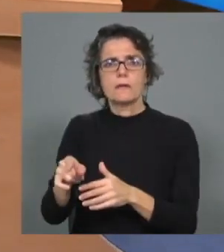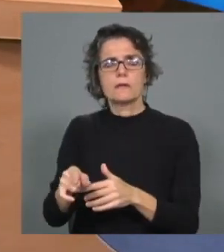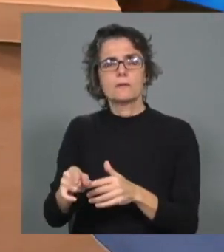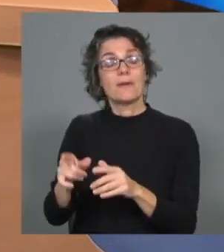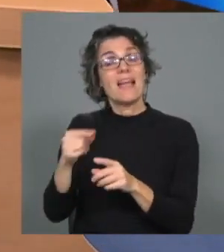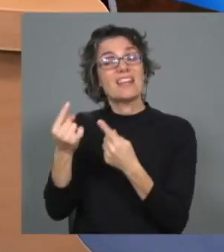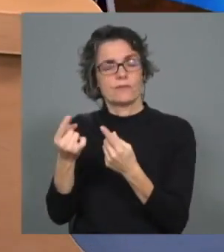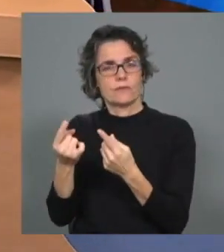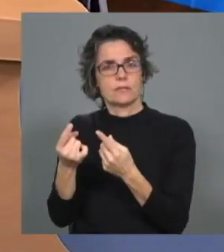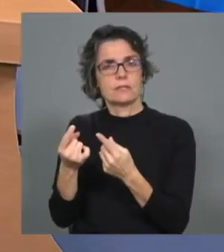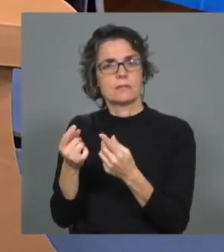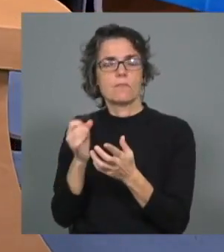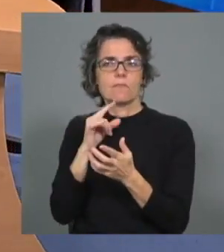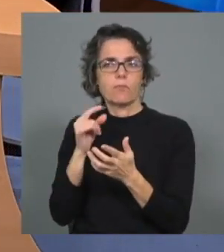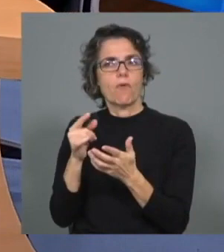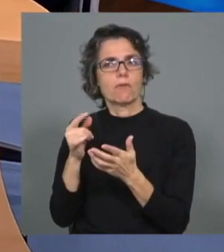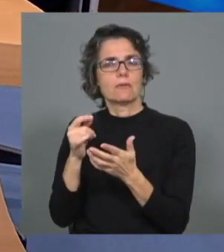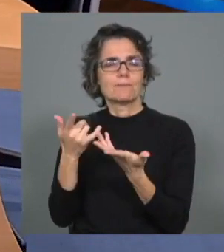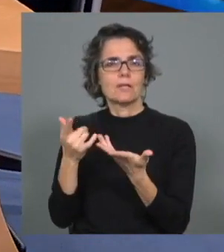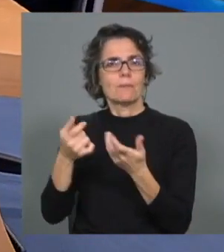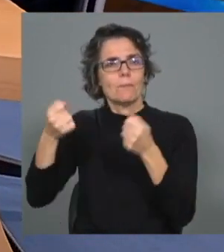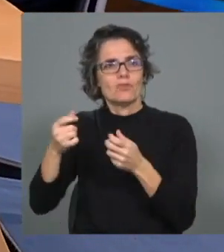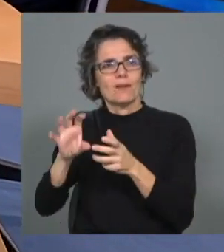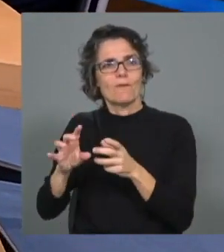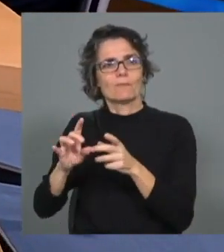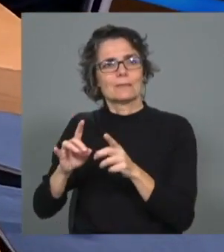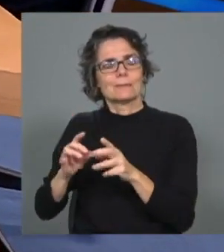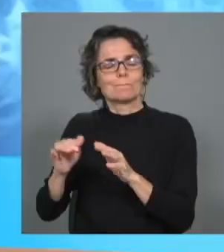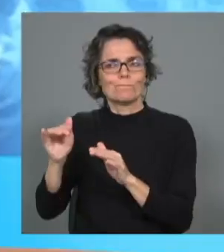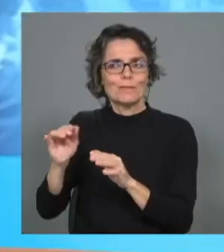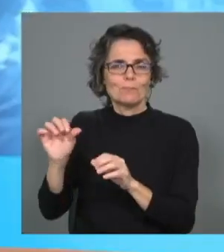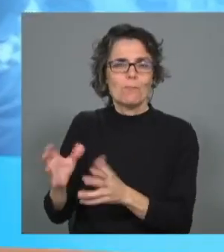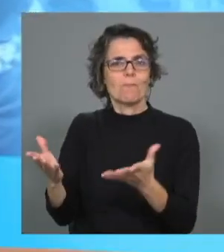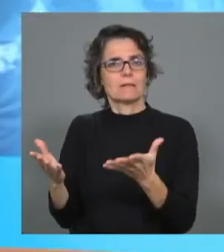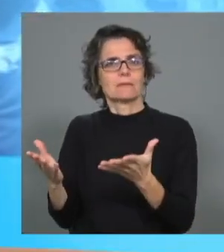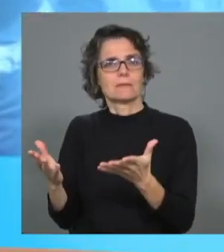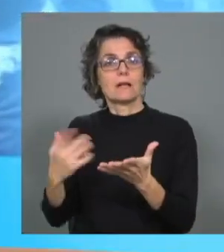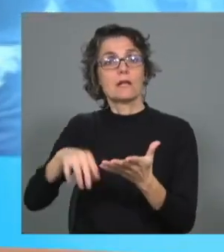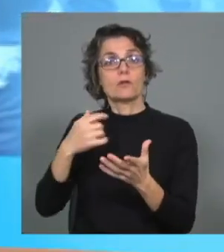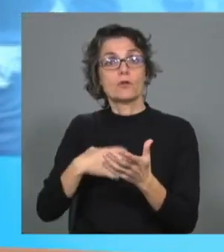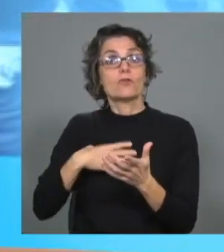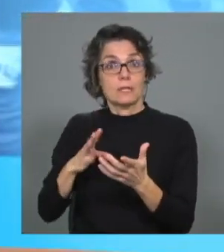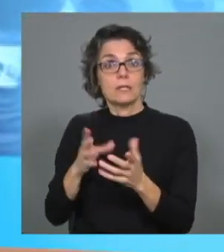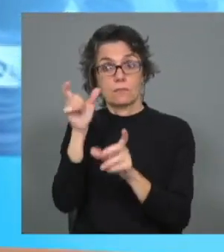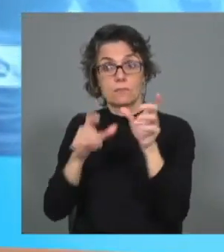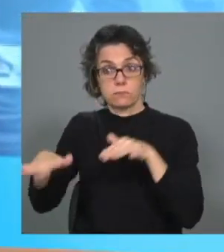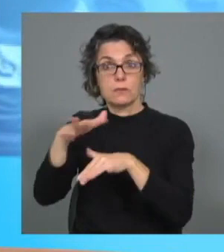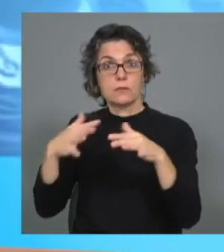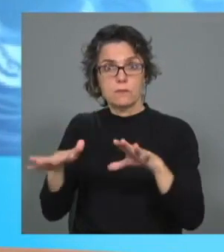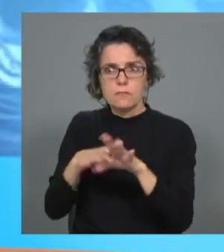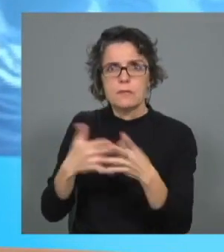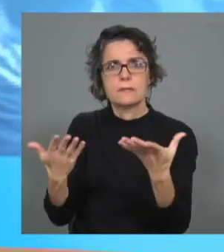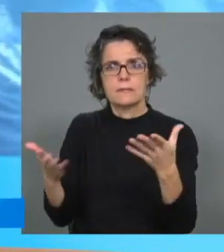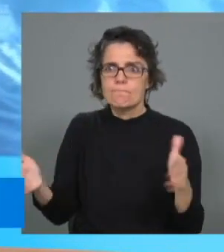mais inteligente ou mais produtiva de protestar, mas na realidade nós precisamos que a sociedade civil continue envolvida E, por